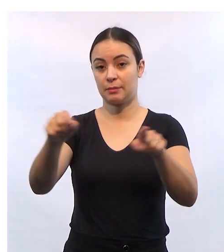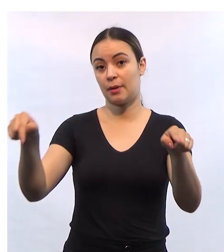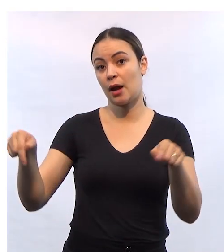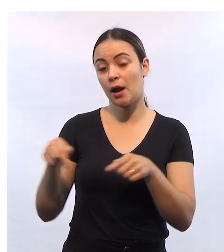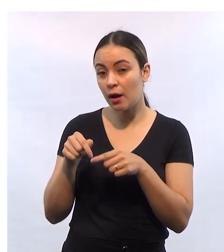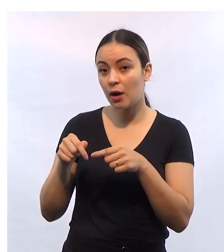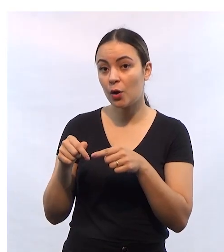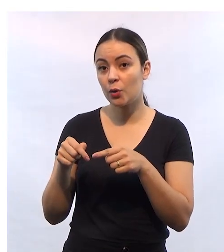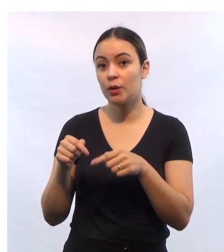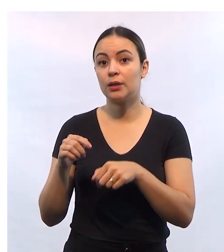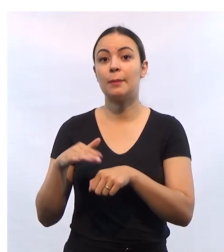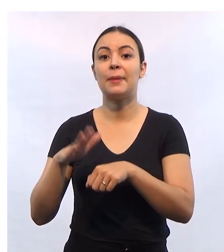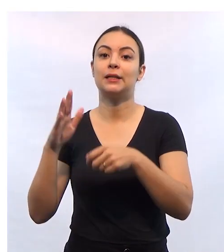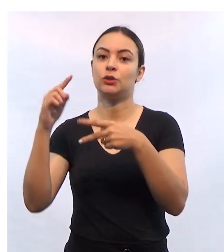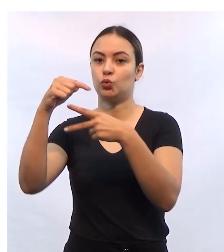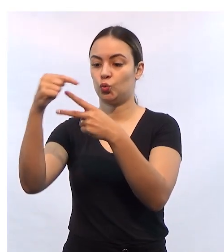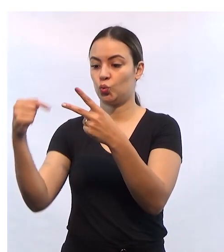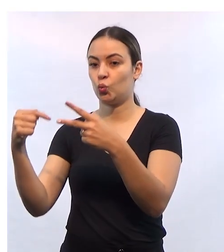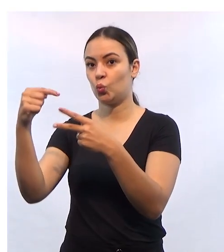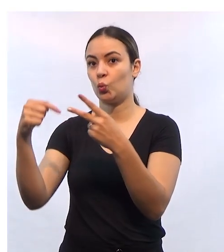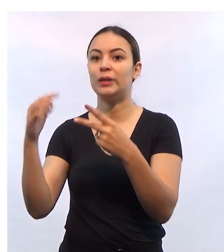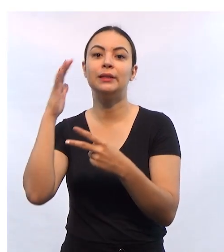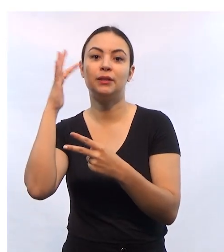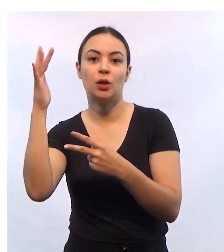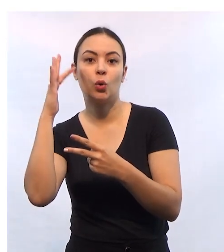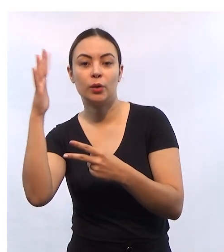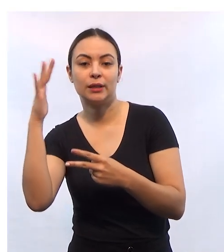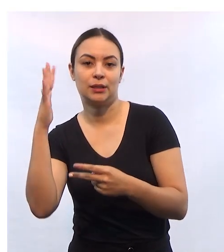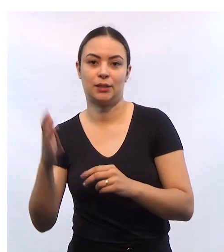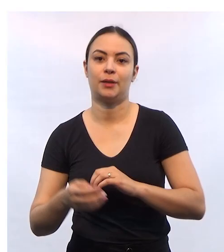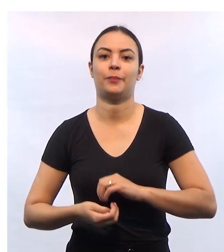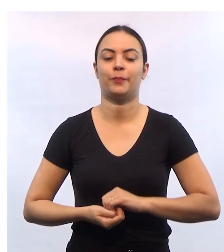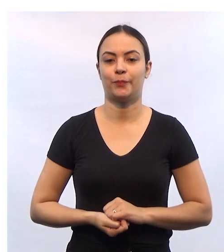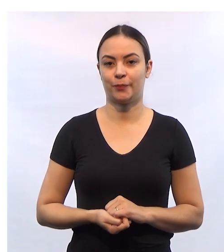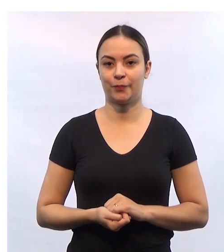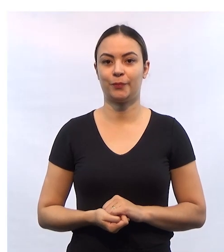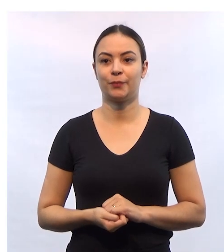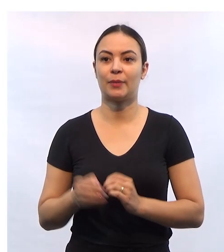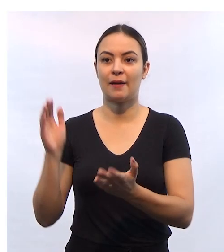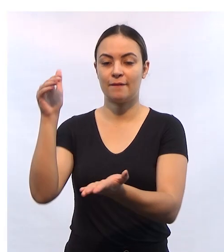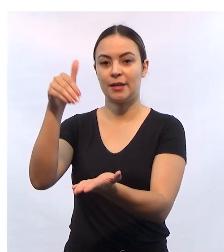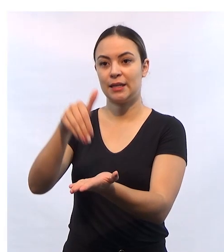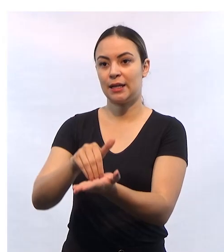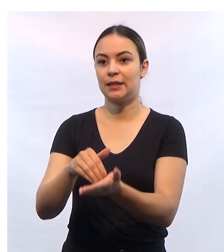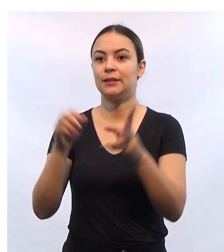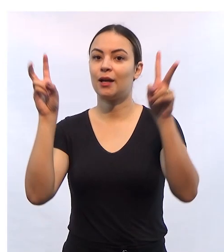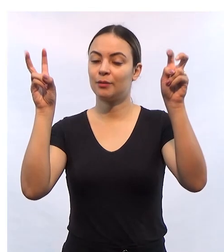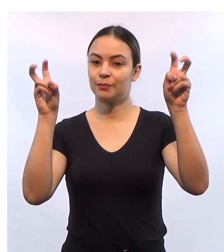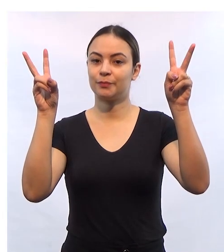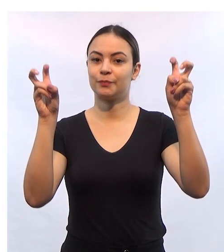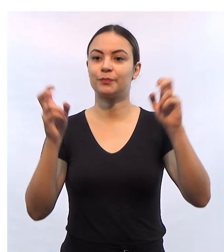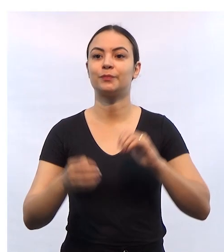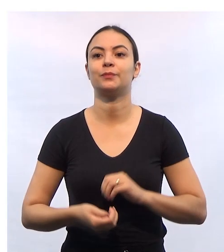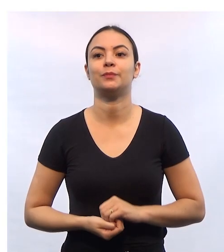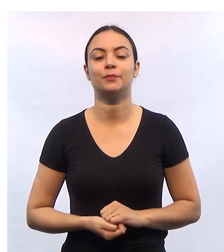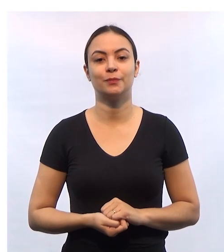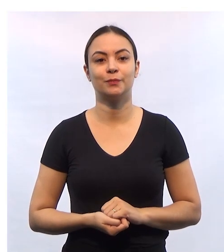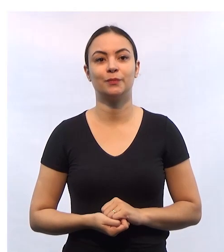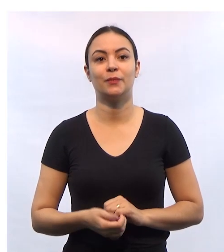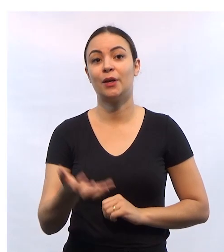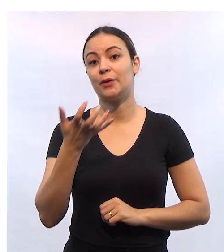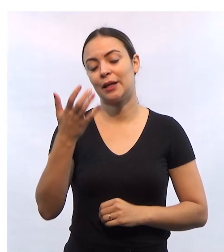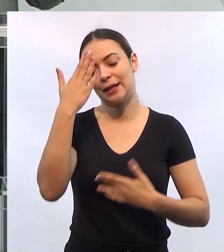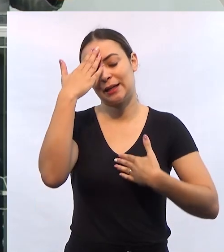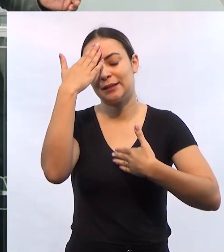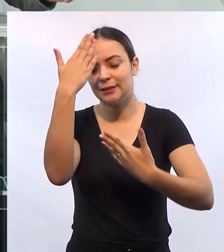na próxima aula aí do modelo japonês de produção e por fim lá da governança como um todo.